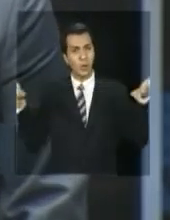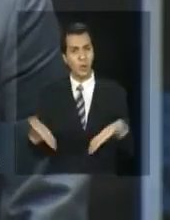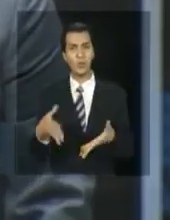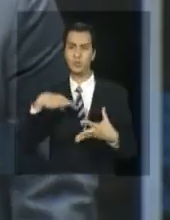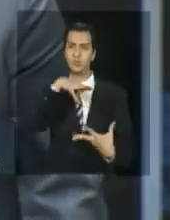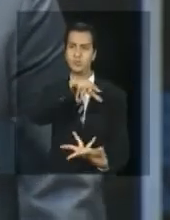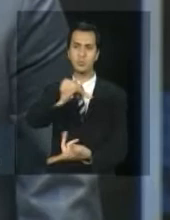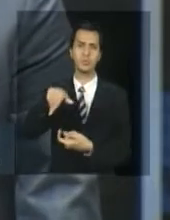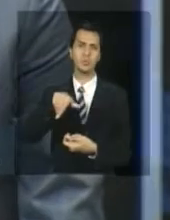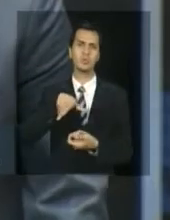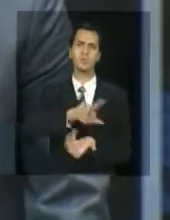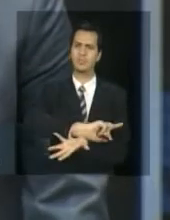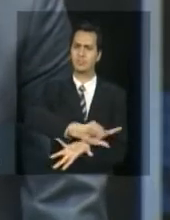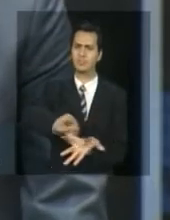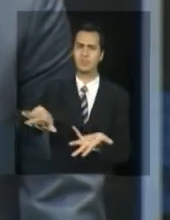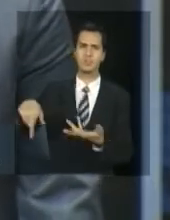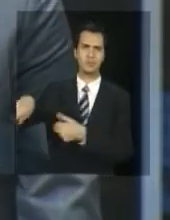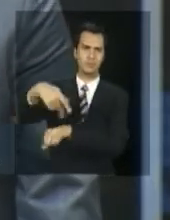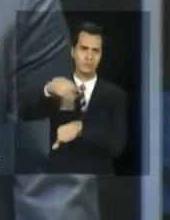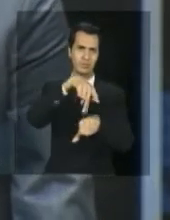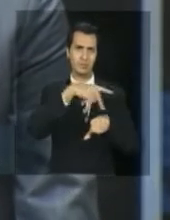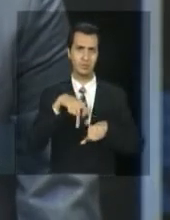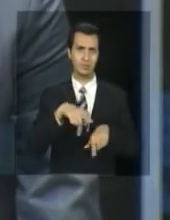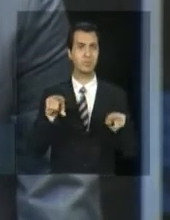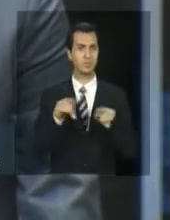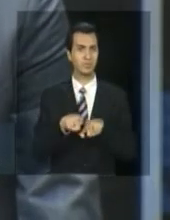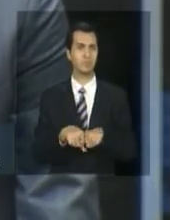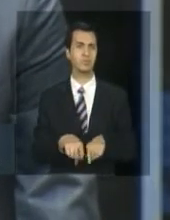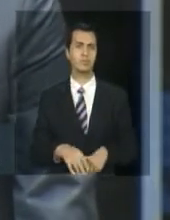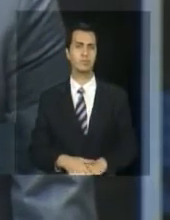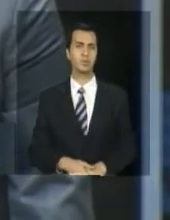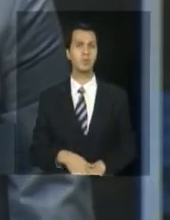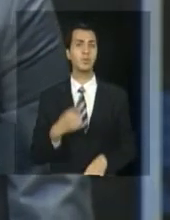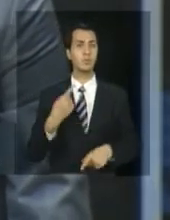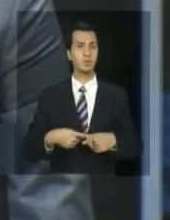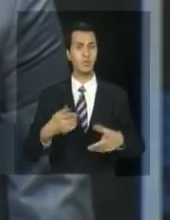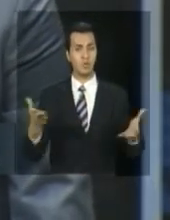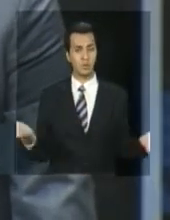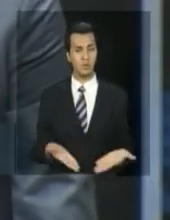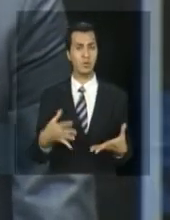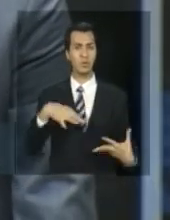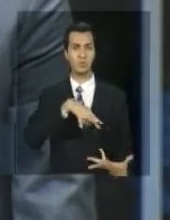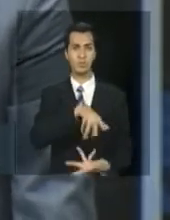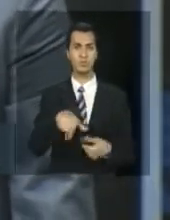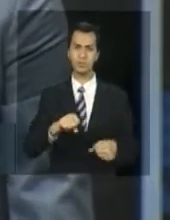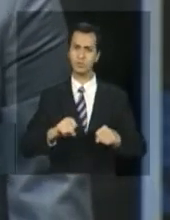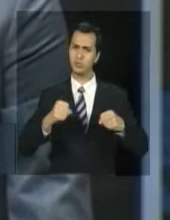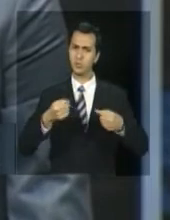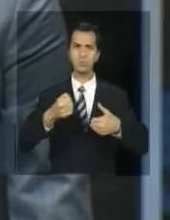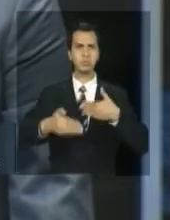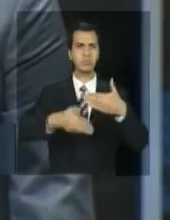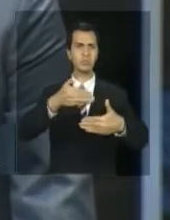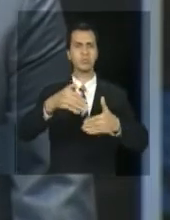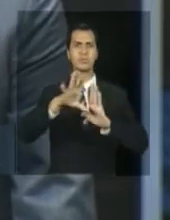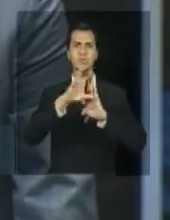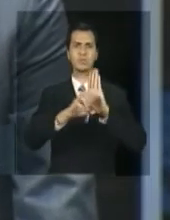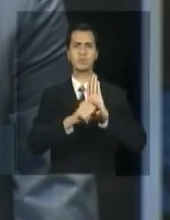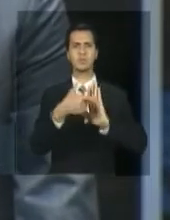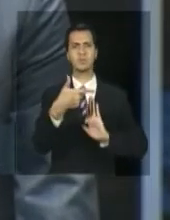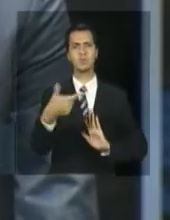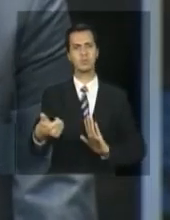do mundo multilateral e multipolar que se consolida no limiar do século